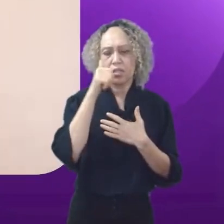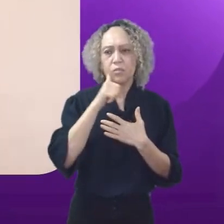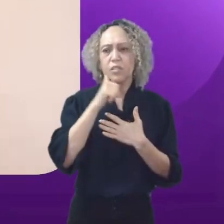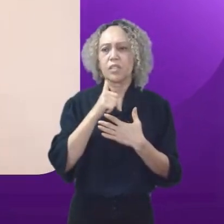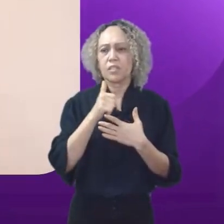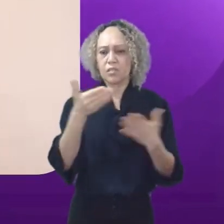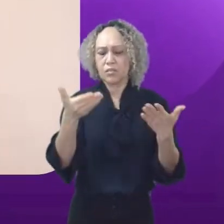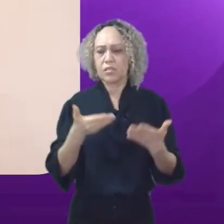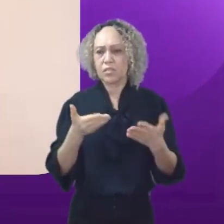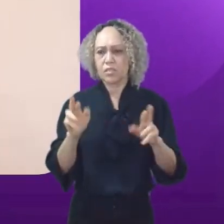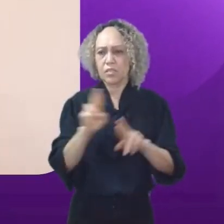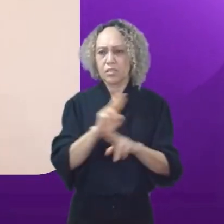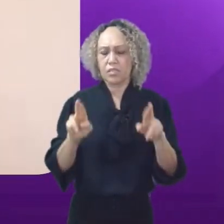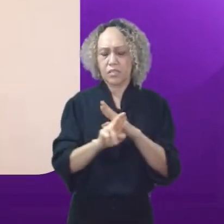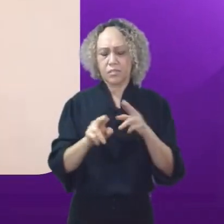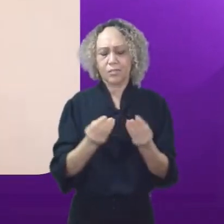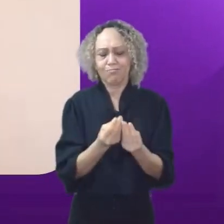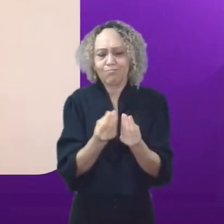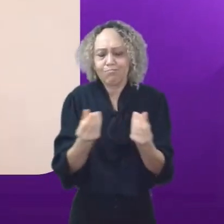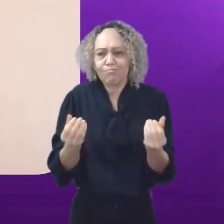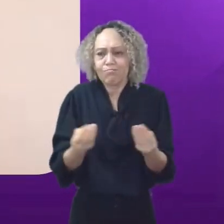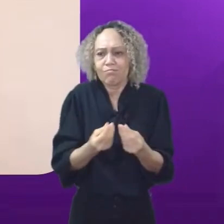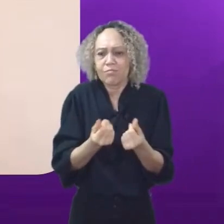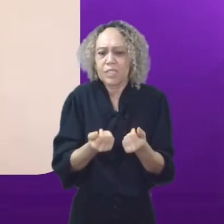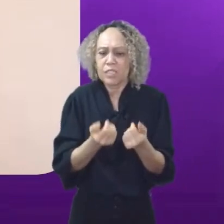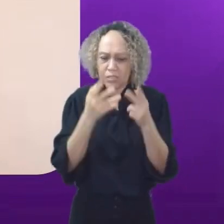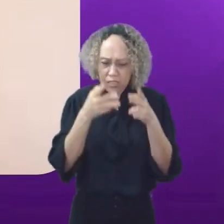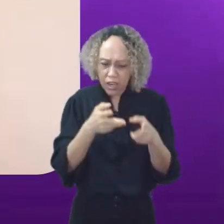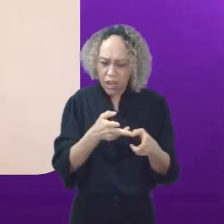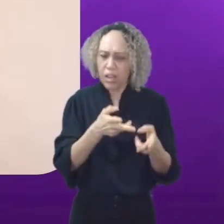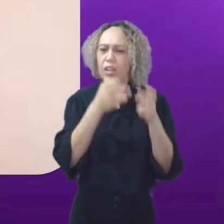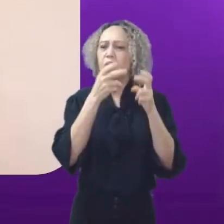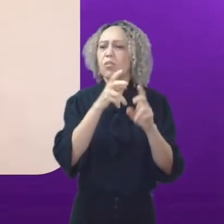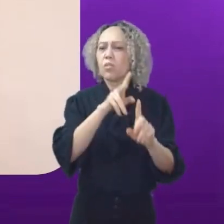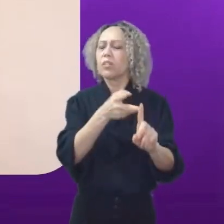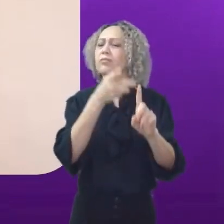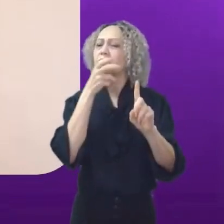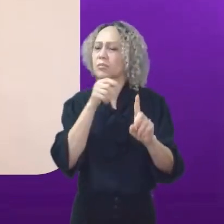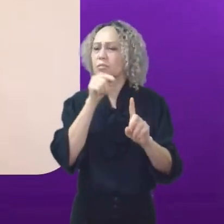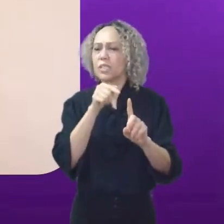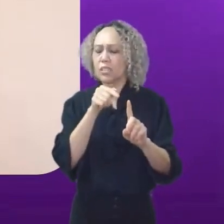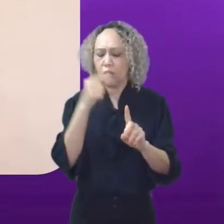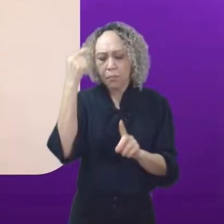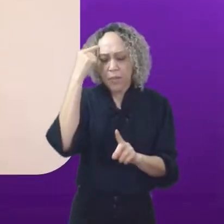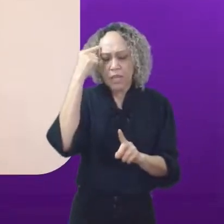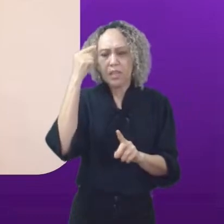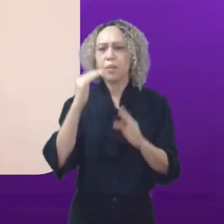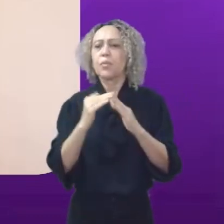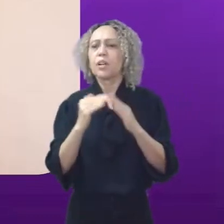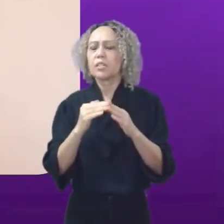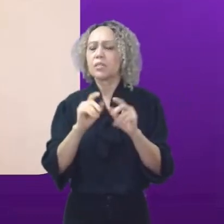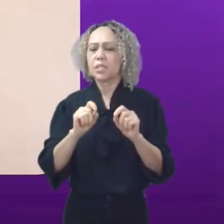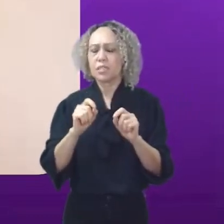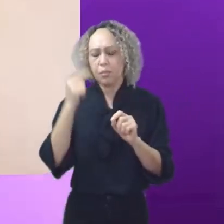trazer essa relação de sensibilidade e reconhecimento de que na hora de pensar a moradia é necessário pensar na